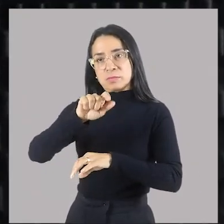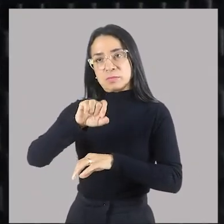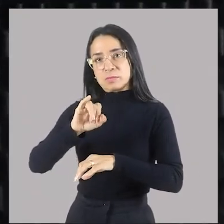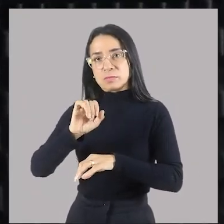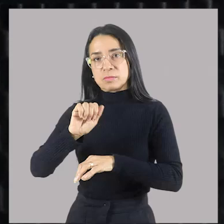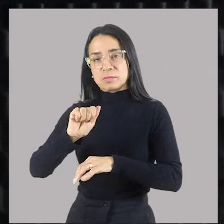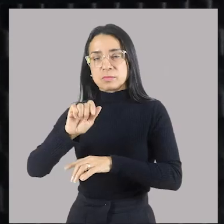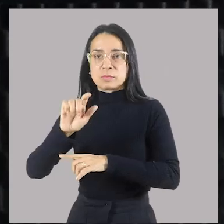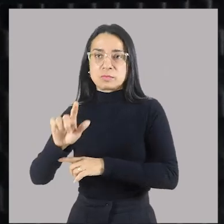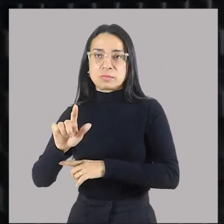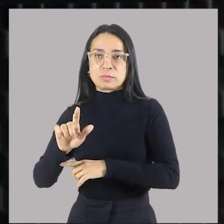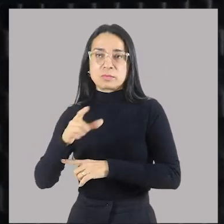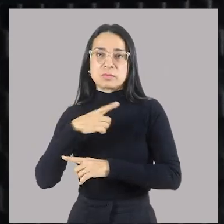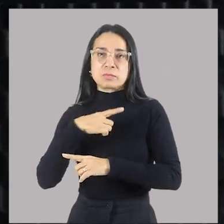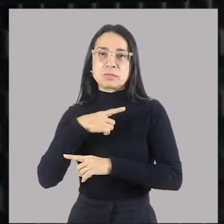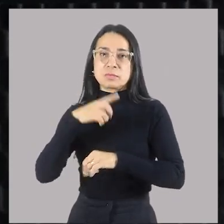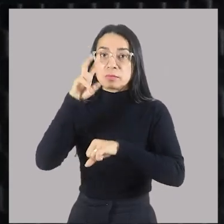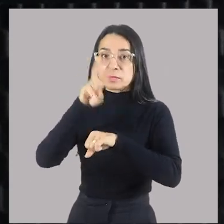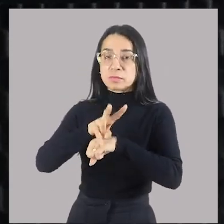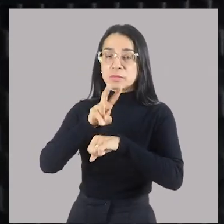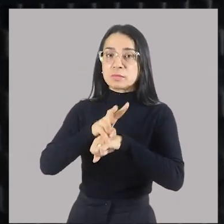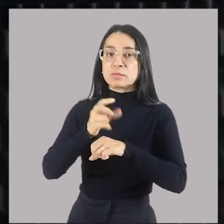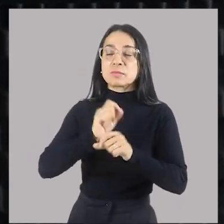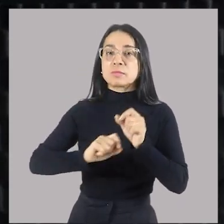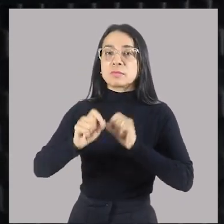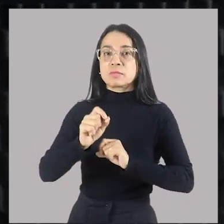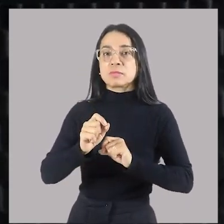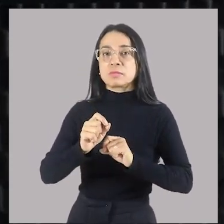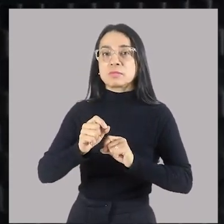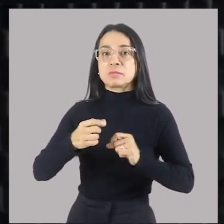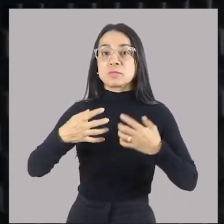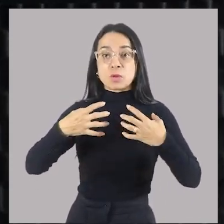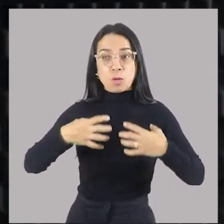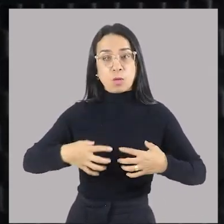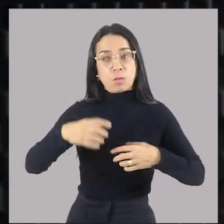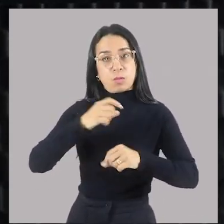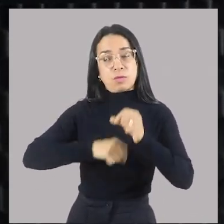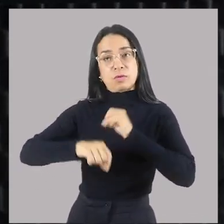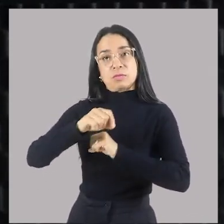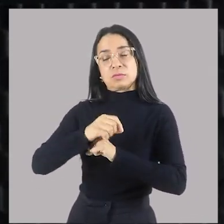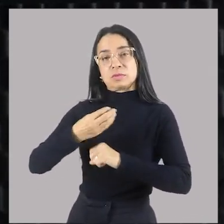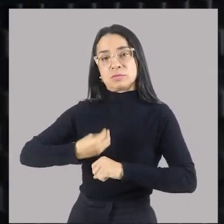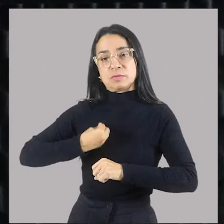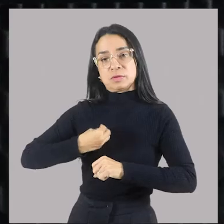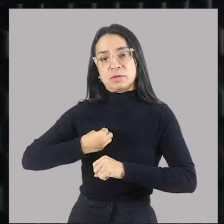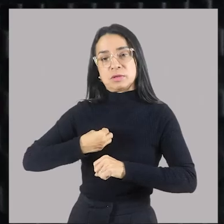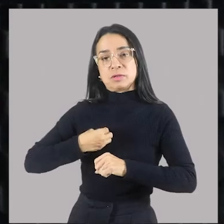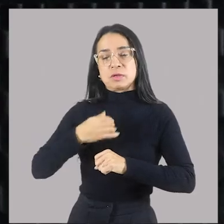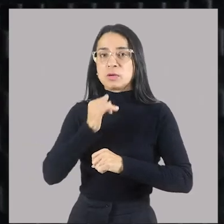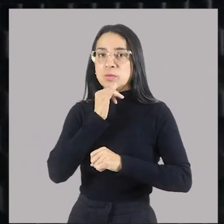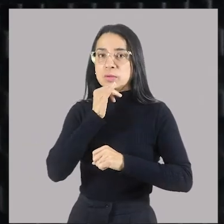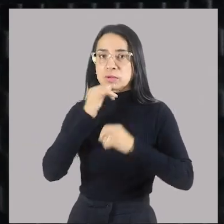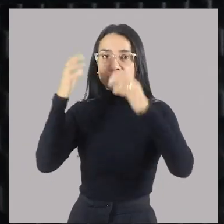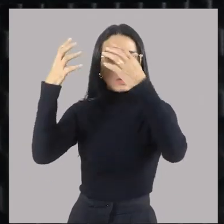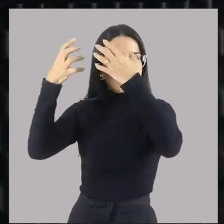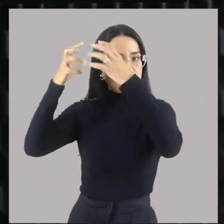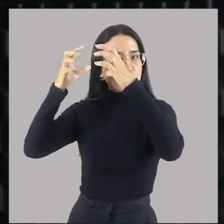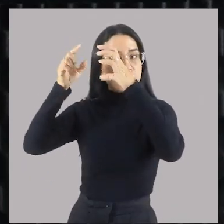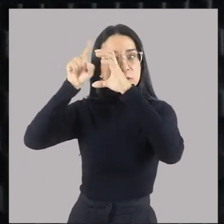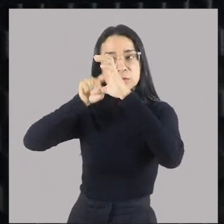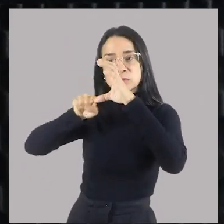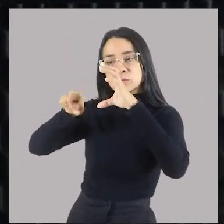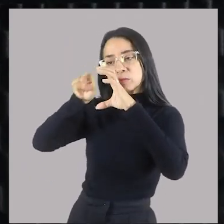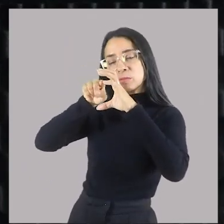vitais. O crânio, por exemplo, protege todo o encéfalo. O tronco, ele vai estar protegendo órgãos